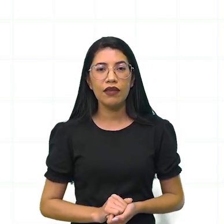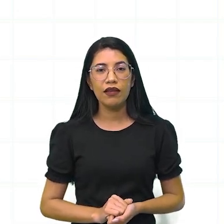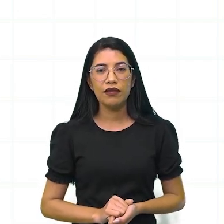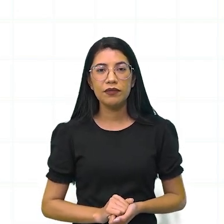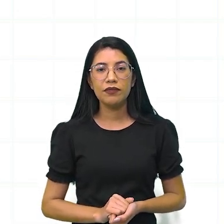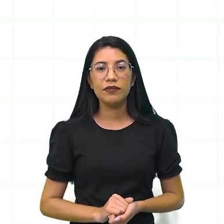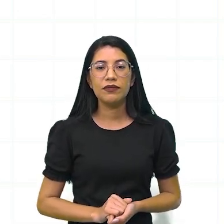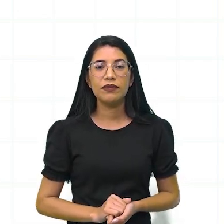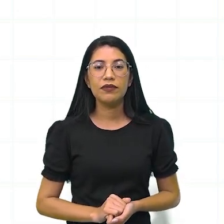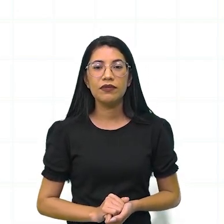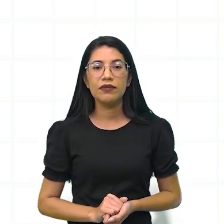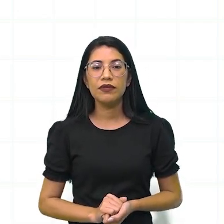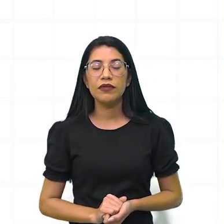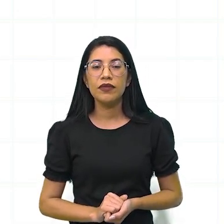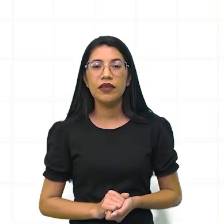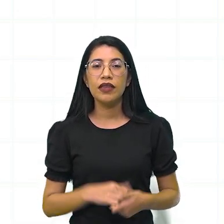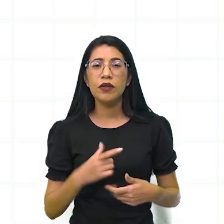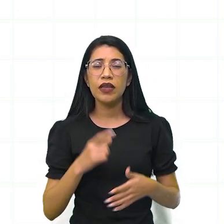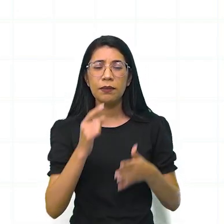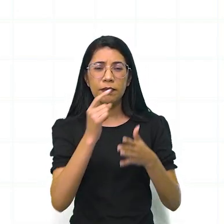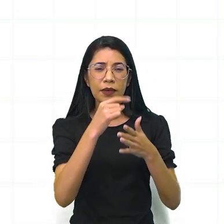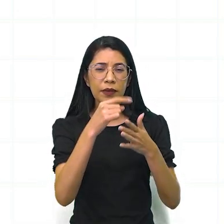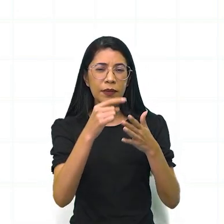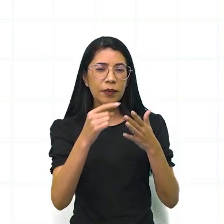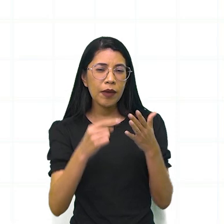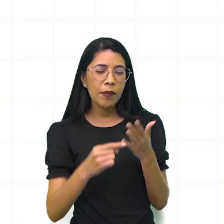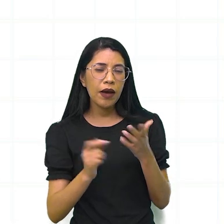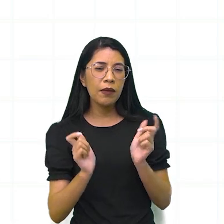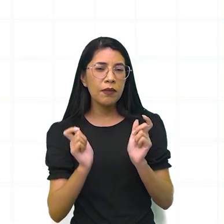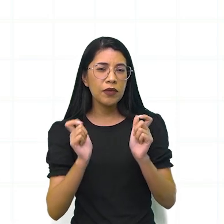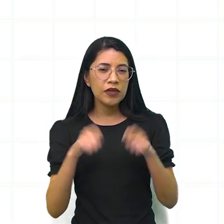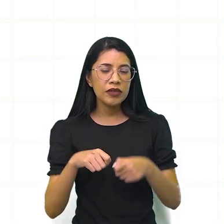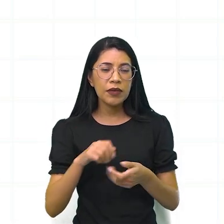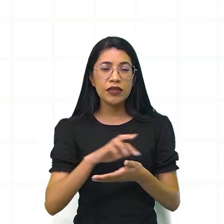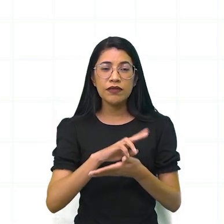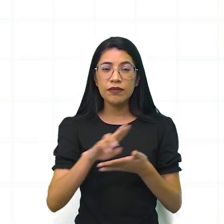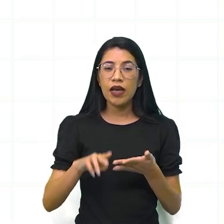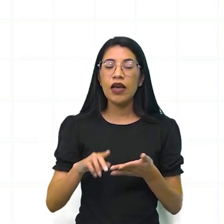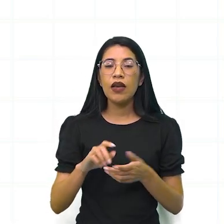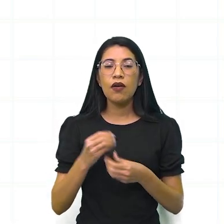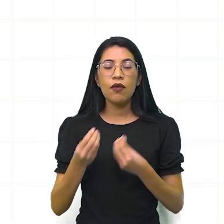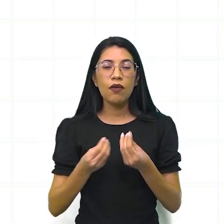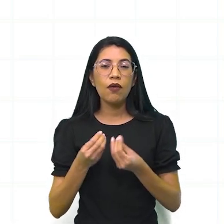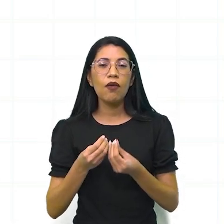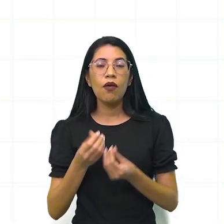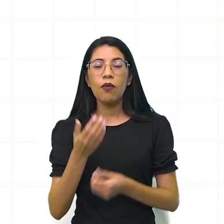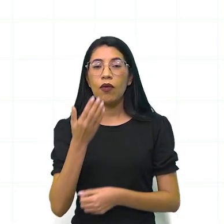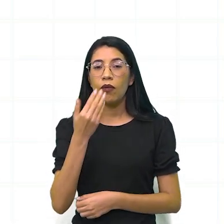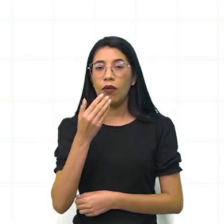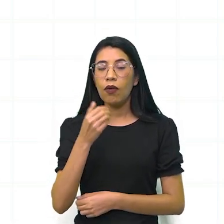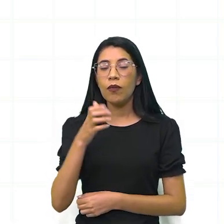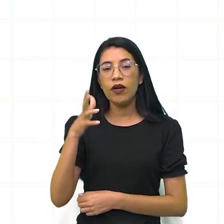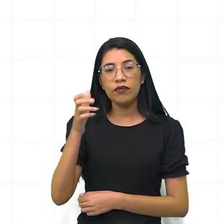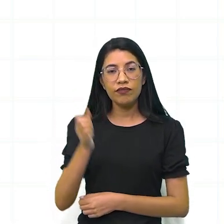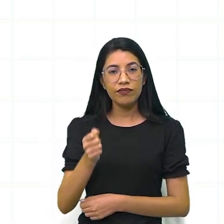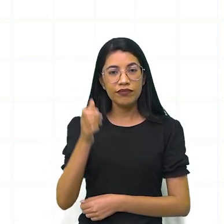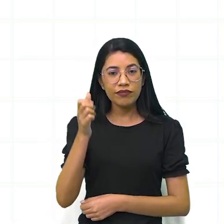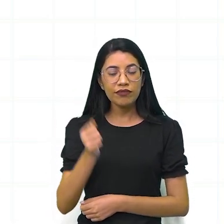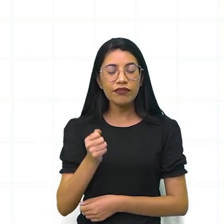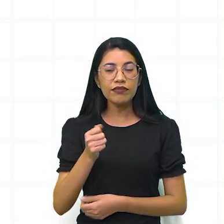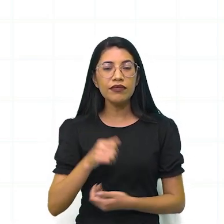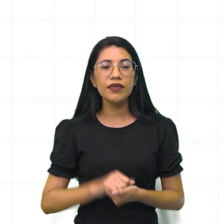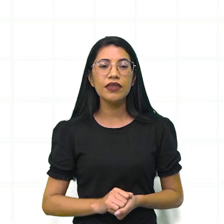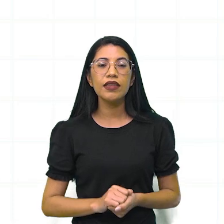Para definir as inúmeras possibilidades para o consumo desse delicioso alimento que é o leite, além